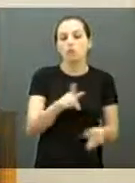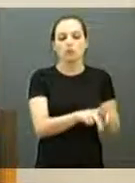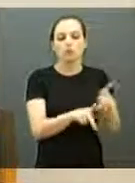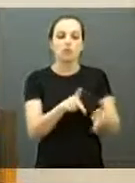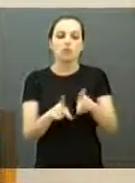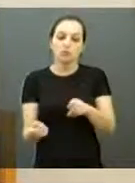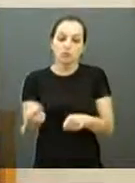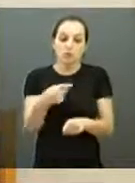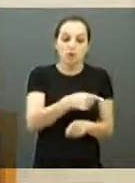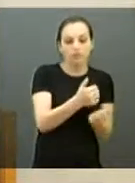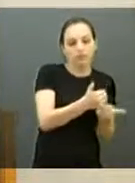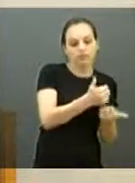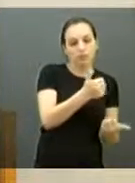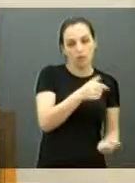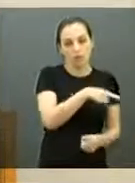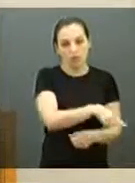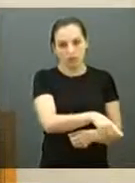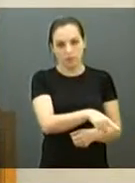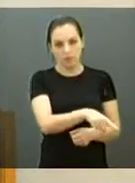Tem gente que ganha para fazer isso.